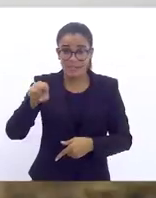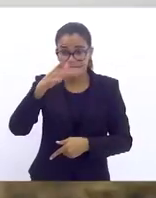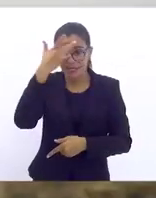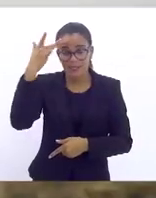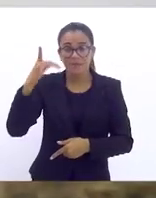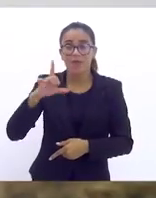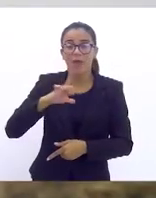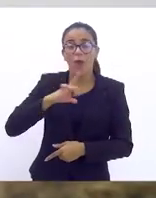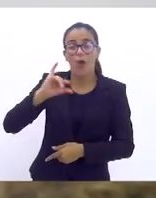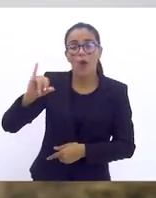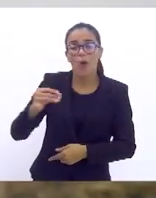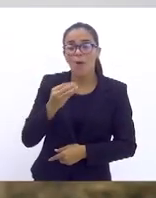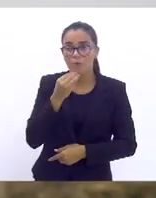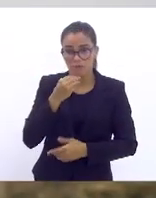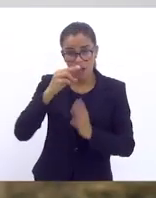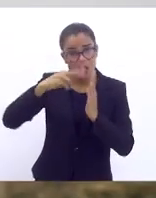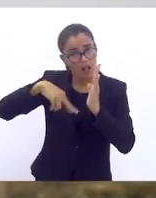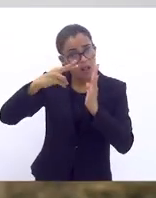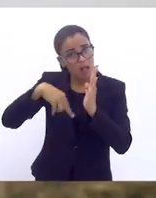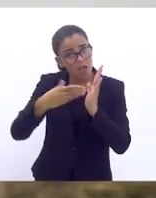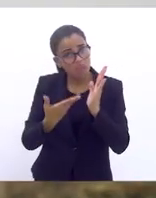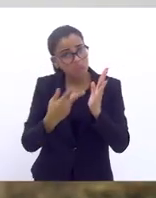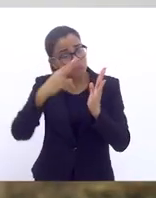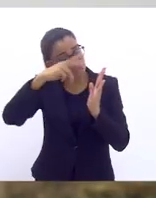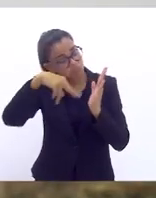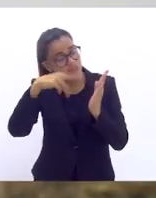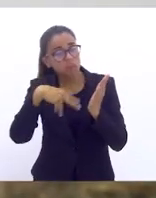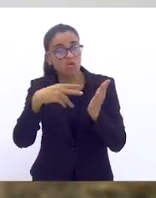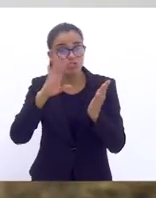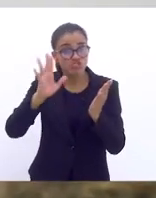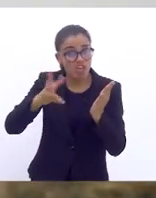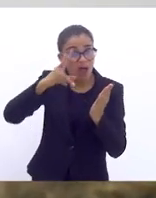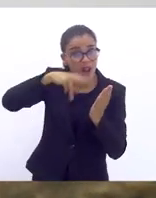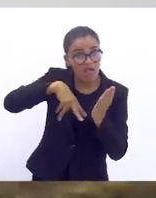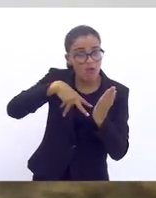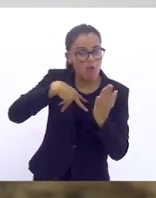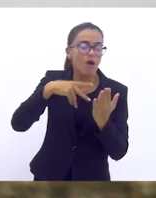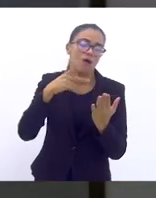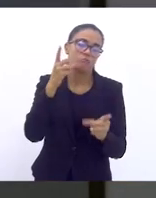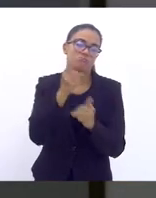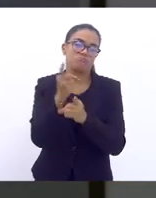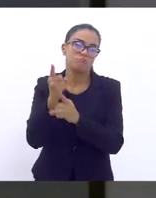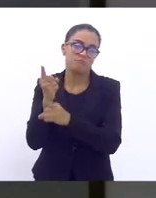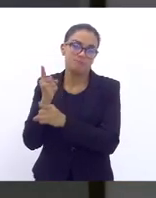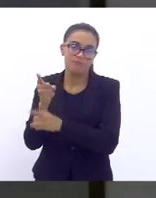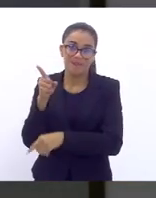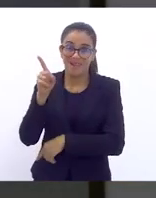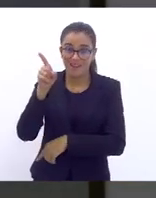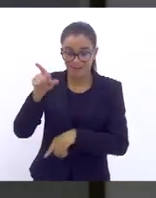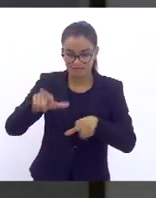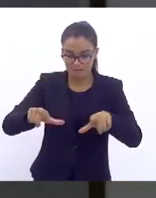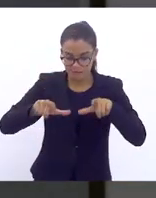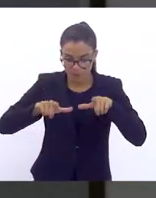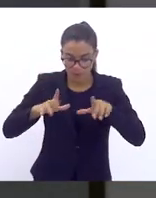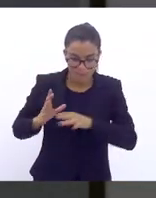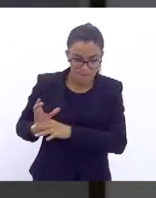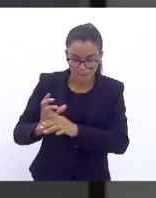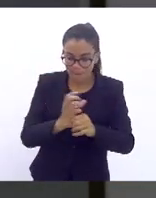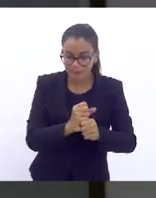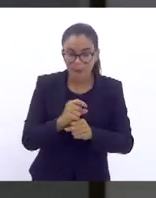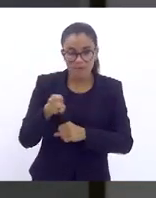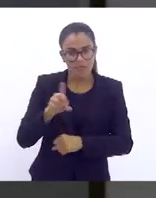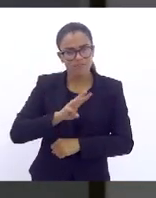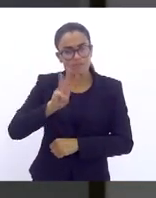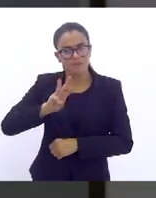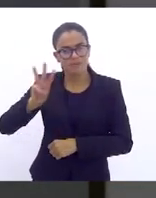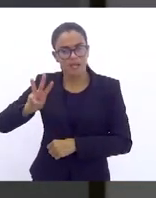Quem não teve Leia quem já leu quem já leu viu isso lá no diagnóstico que a gente fez por regime tá lá